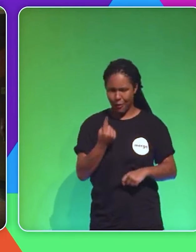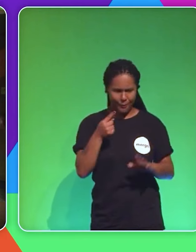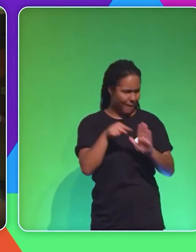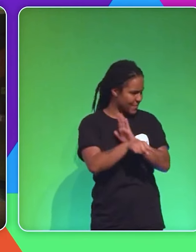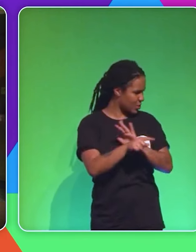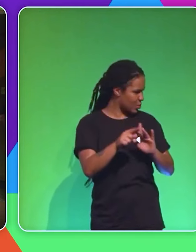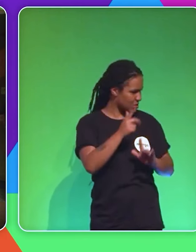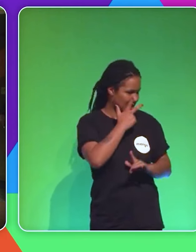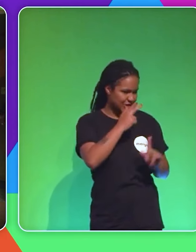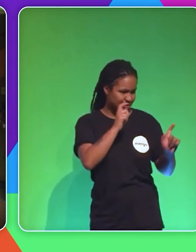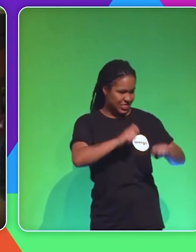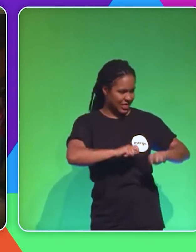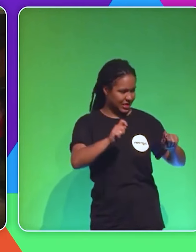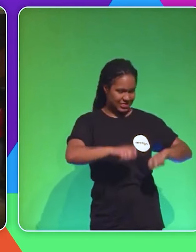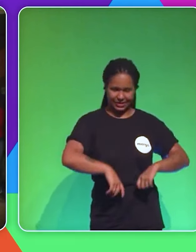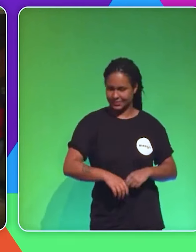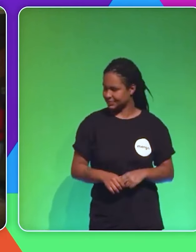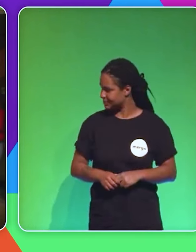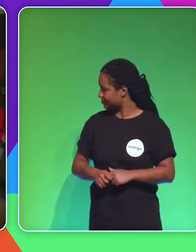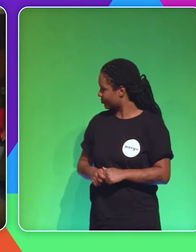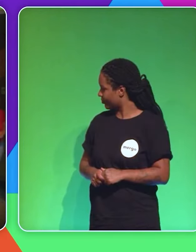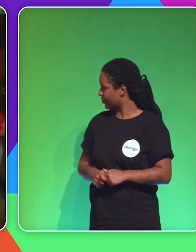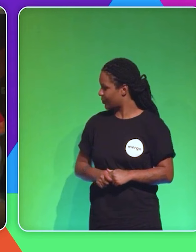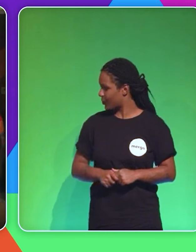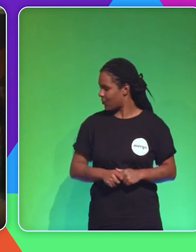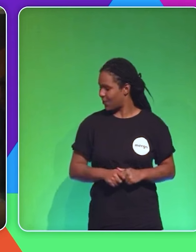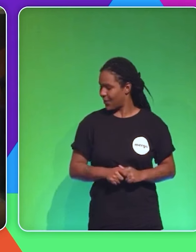pergunta isso